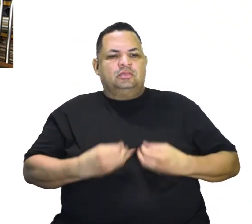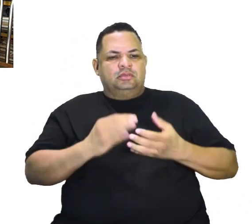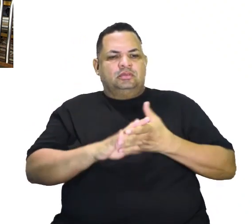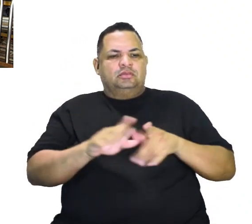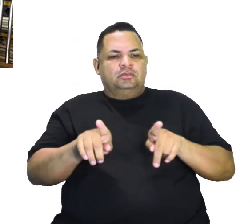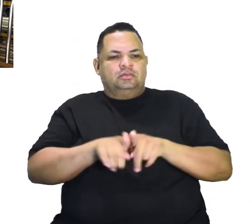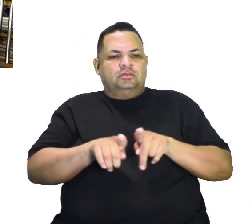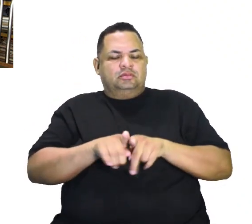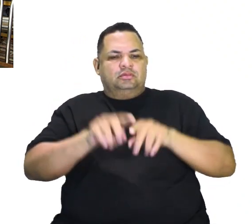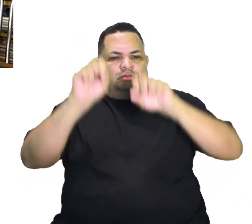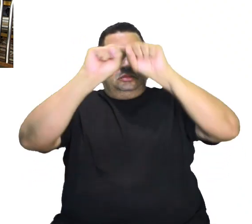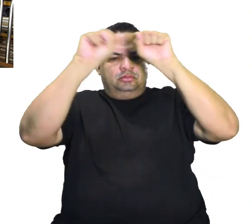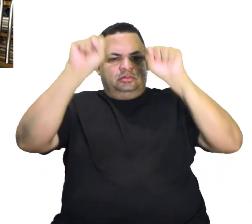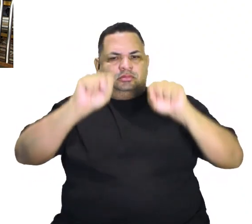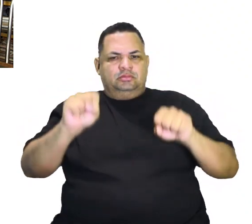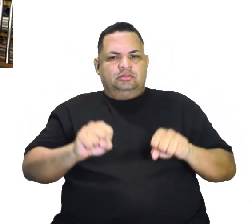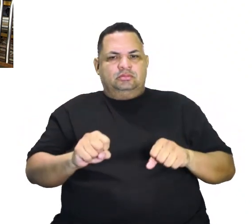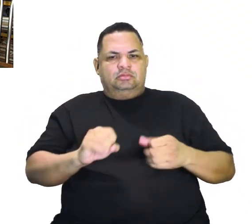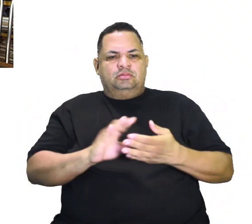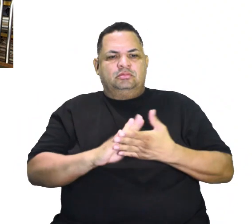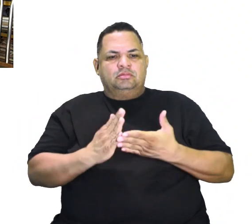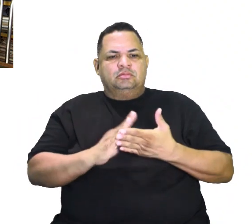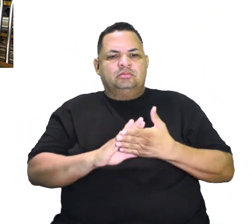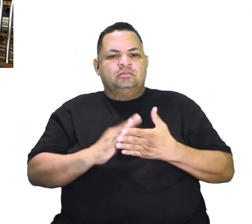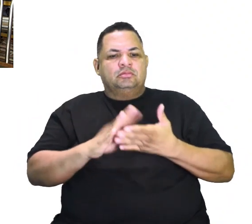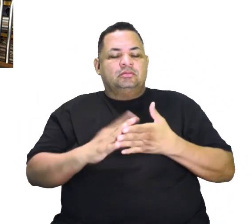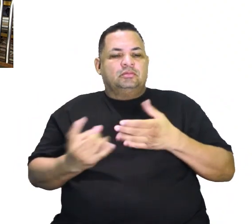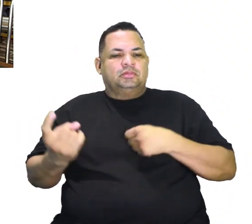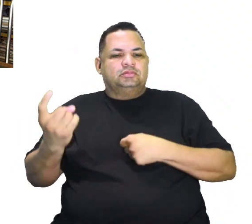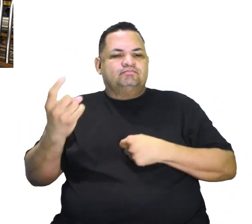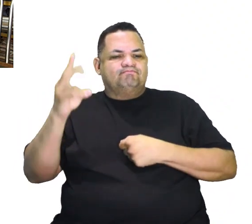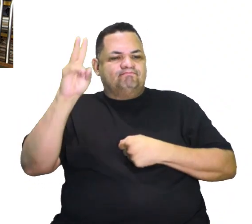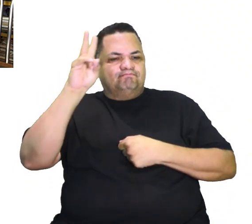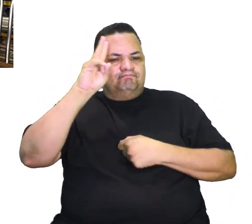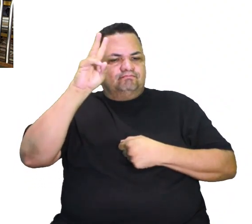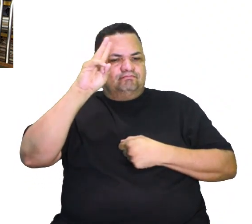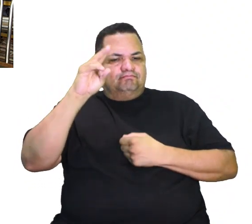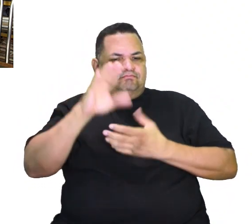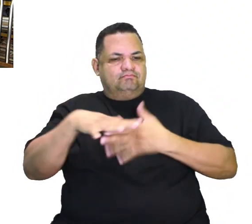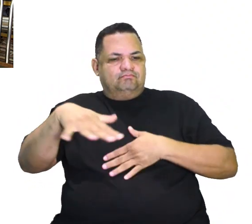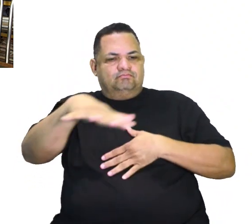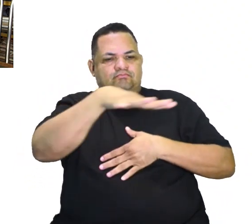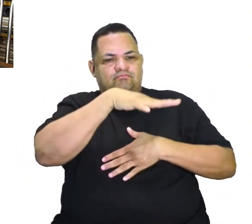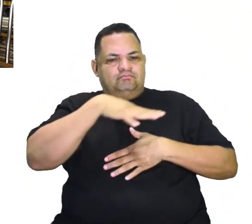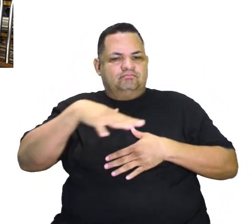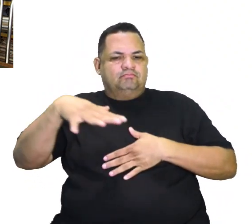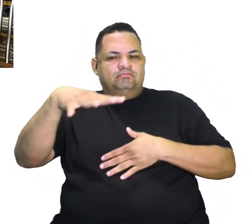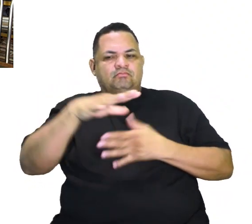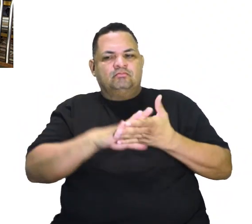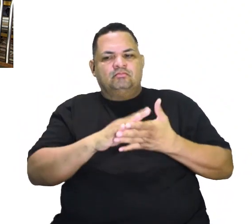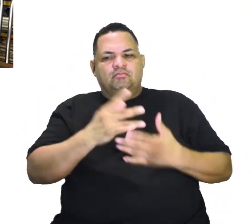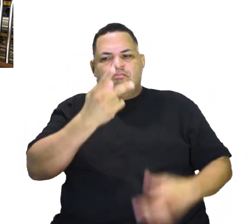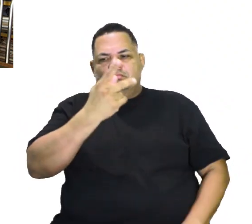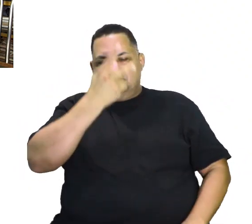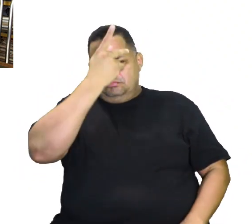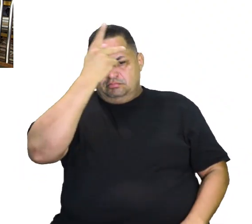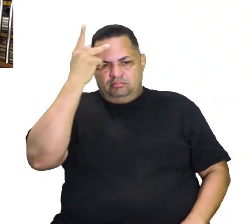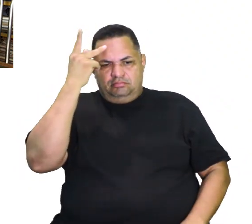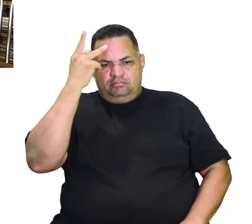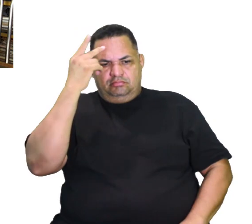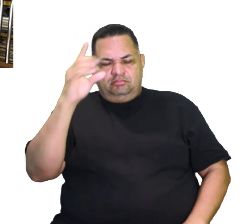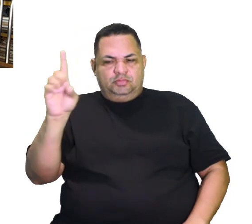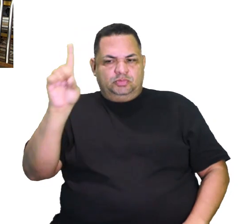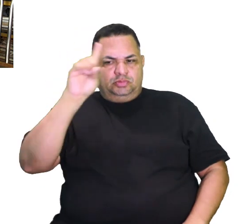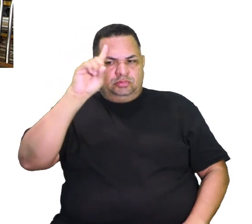escritor. Seus poemas, assim como as suas esculturas e painéis, são resgates do cenário e figuras